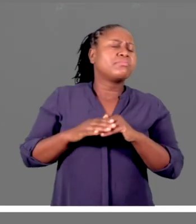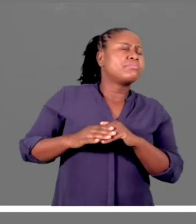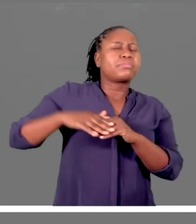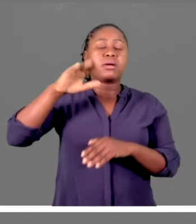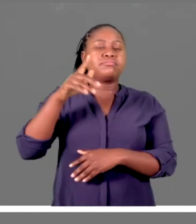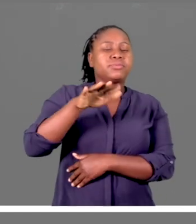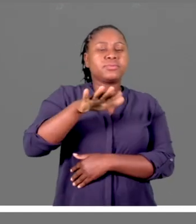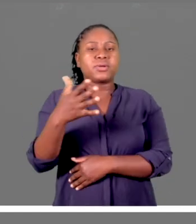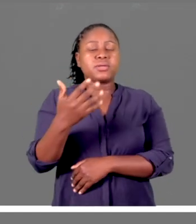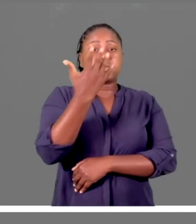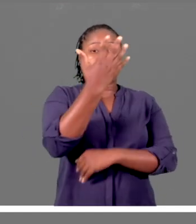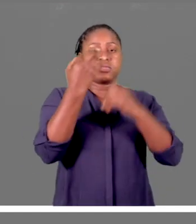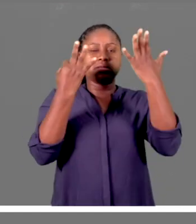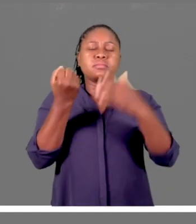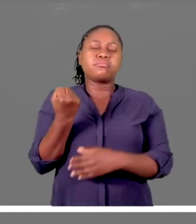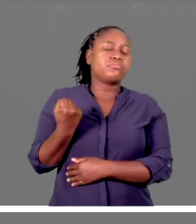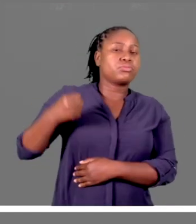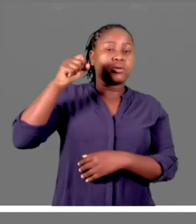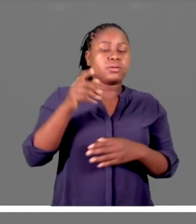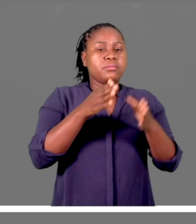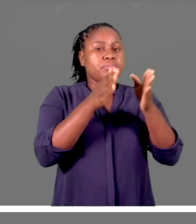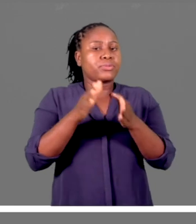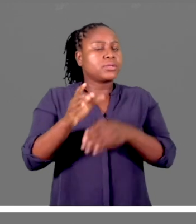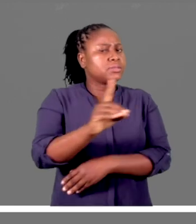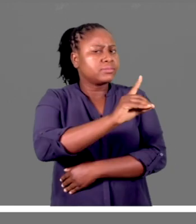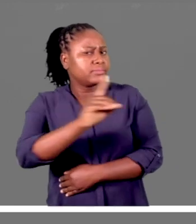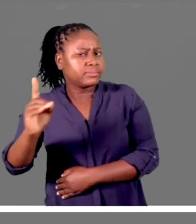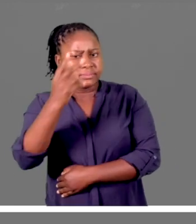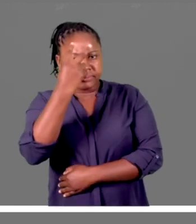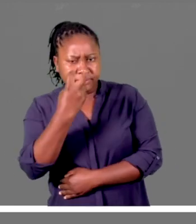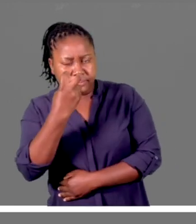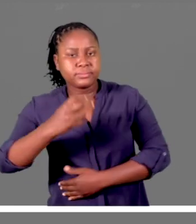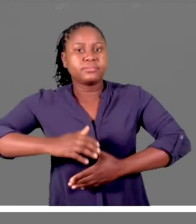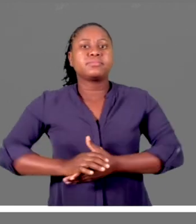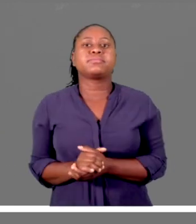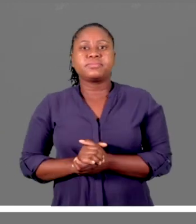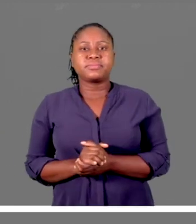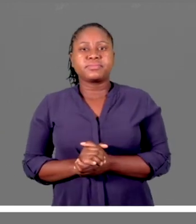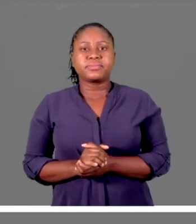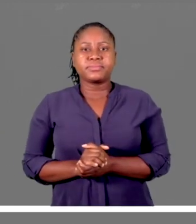em Moçambique existe mais de 58 mil pessoas com deficiência visual.